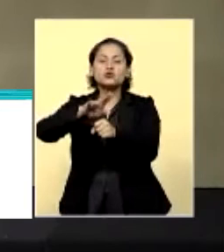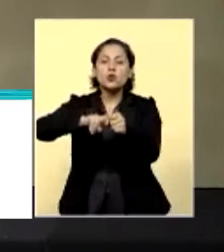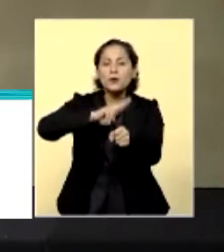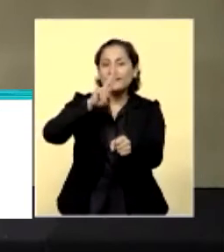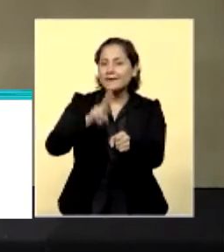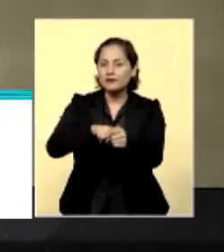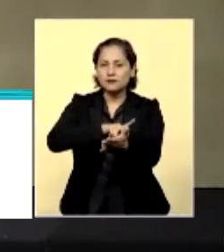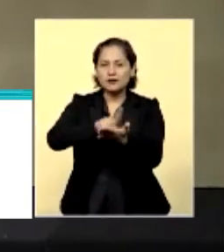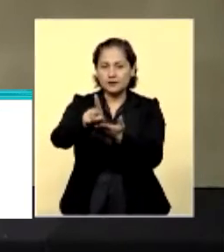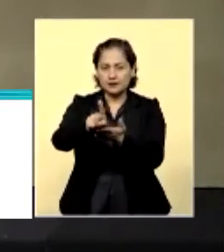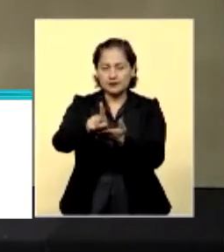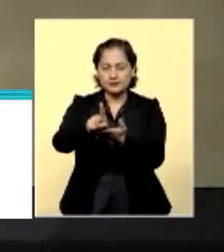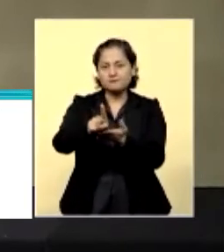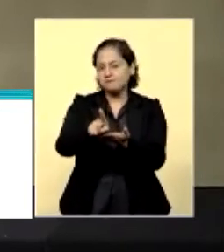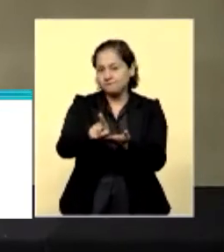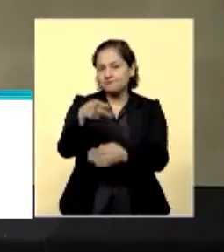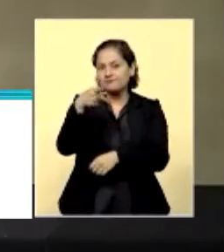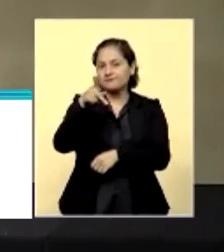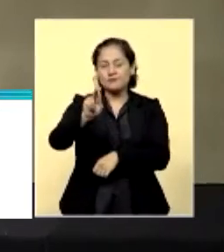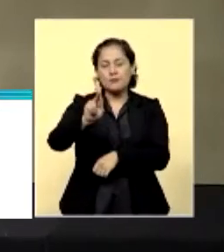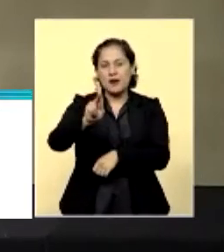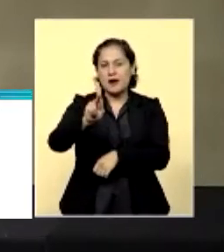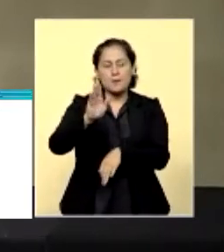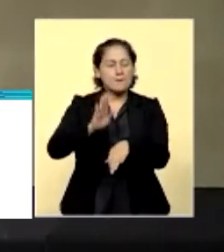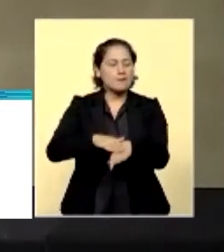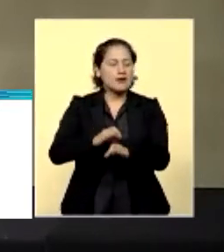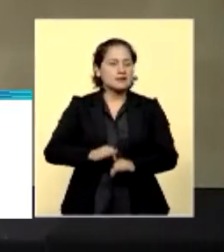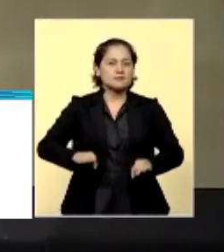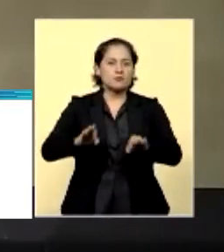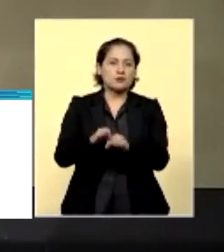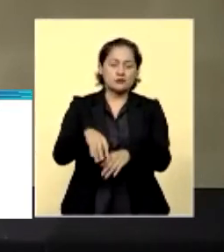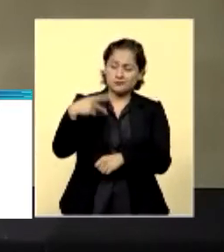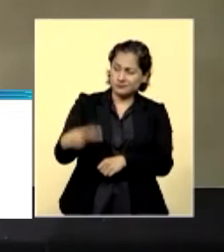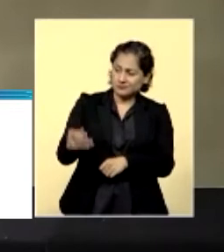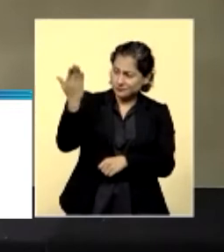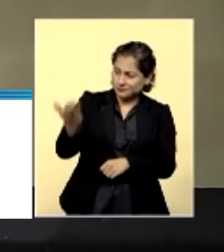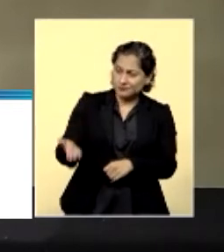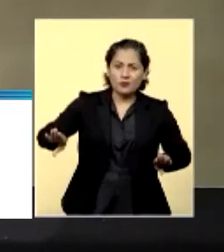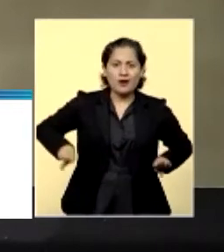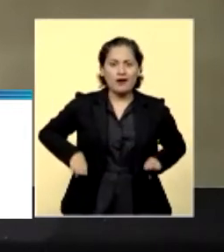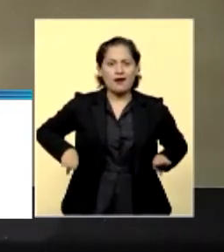mas principalmente com seu caráter, por su carácter.